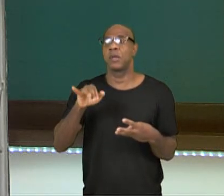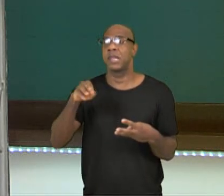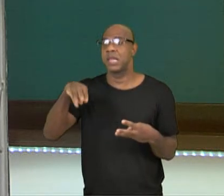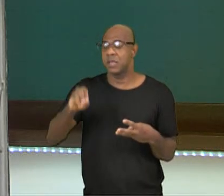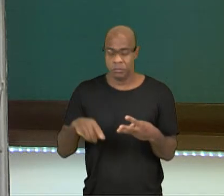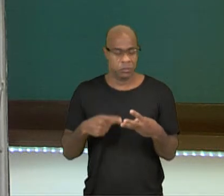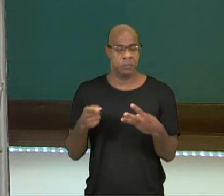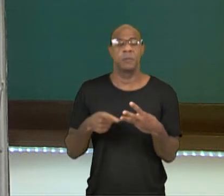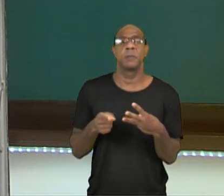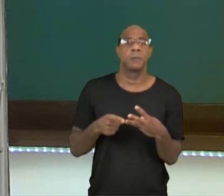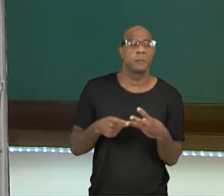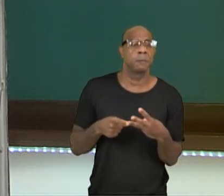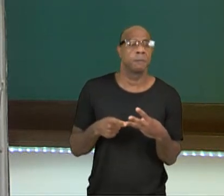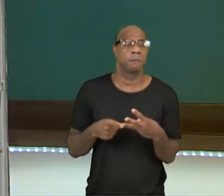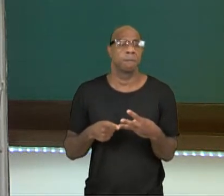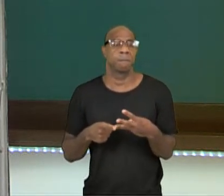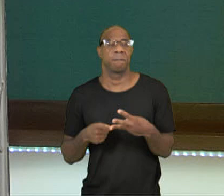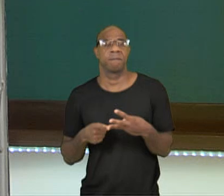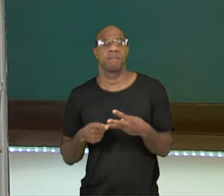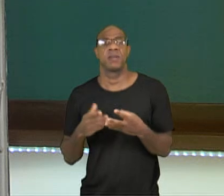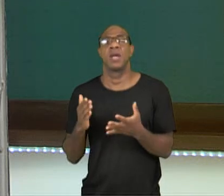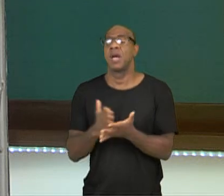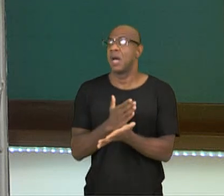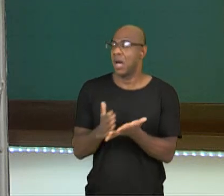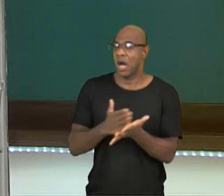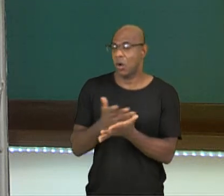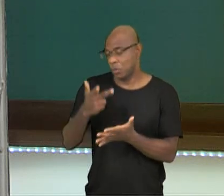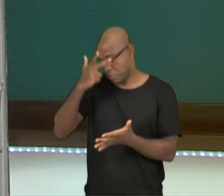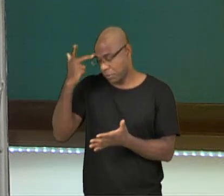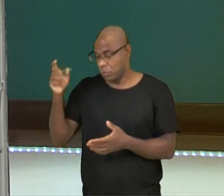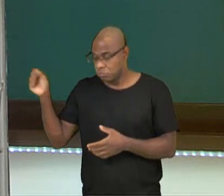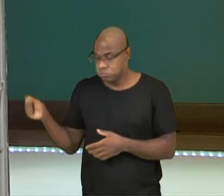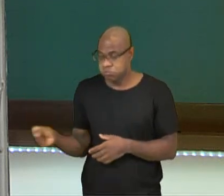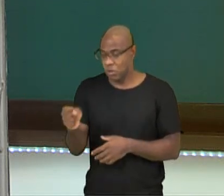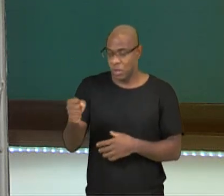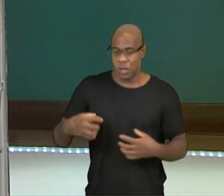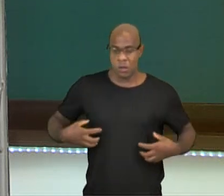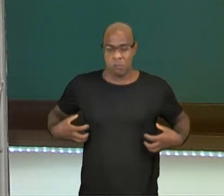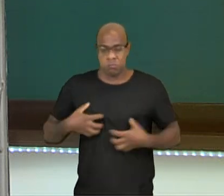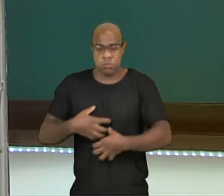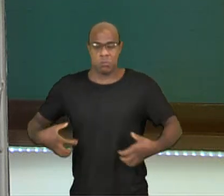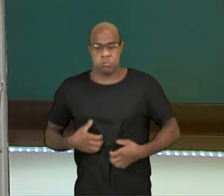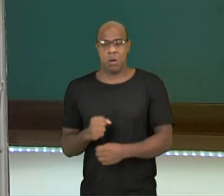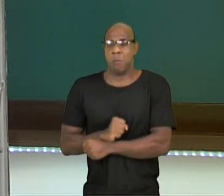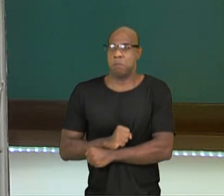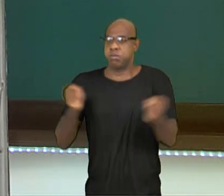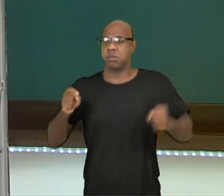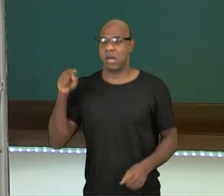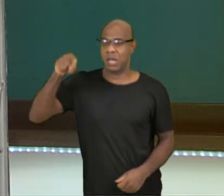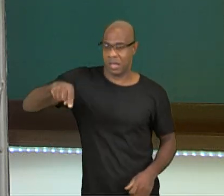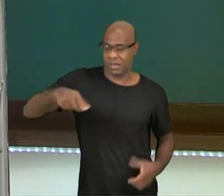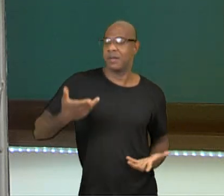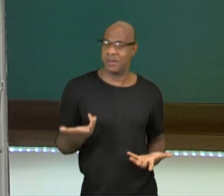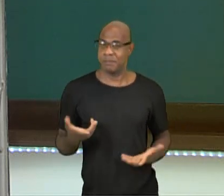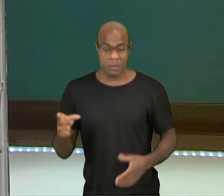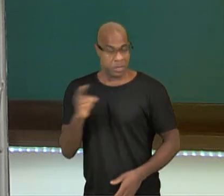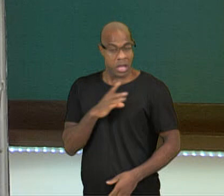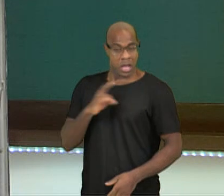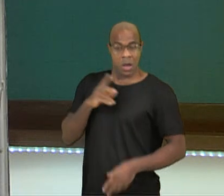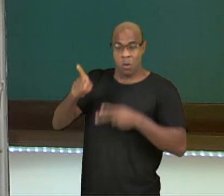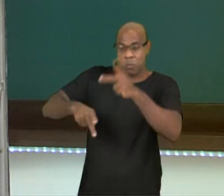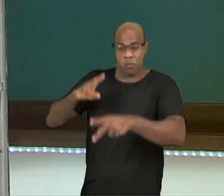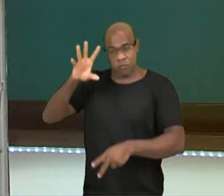ali, a alguns grupos terroristas estão filiados, são fundamentalistas islâmicos, os xiitas,